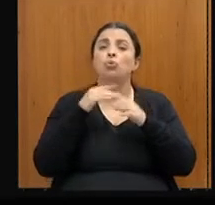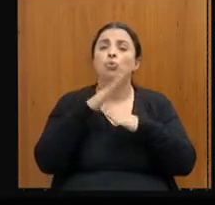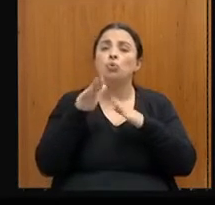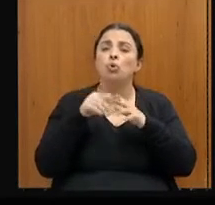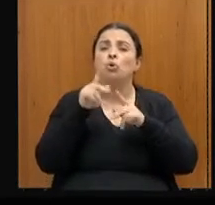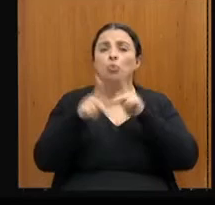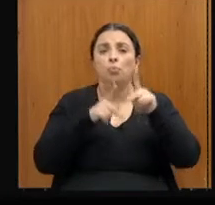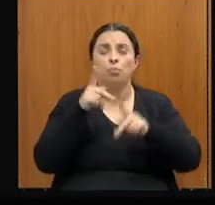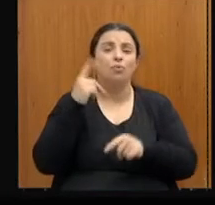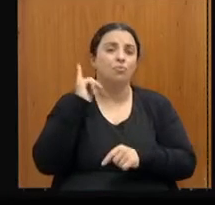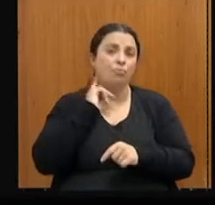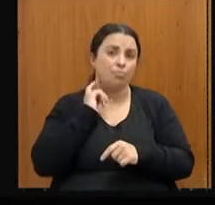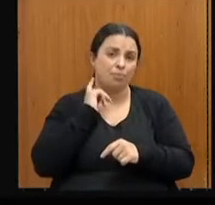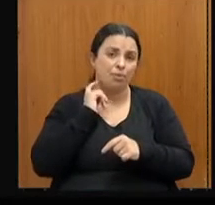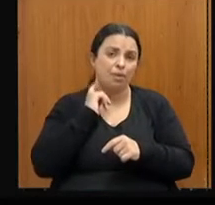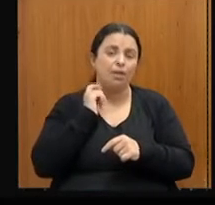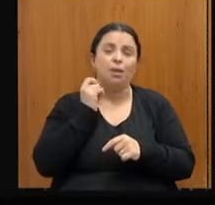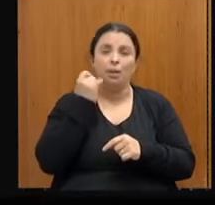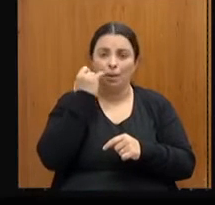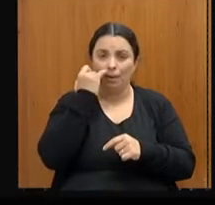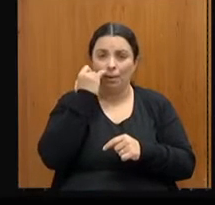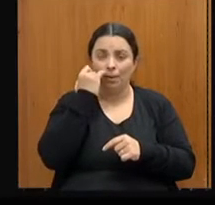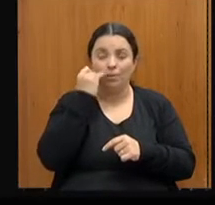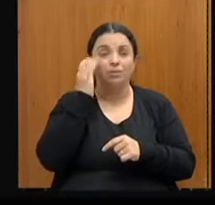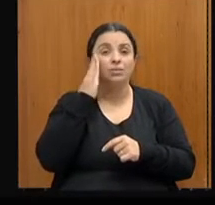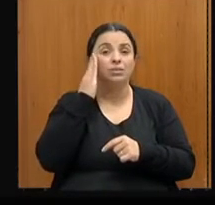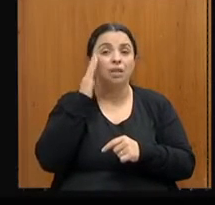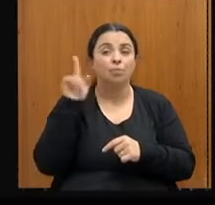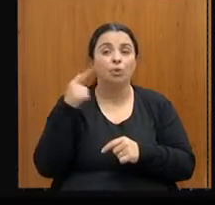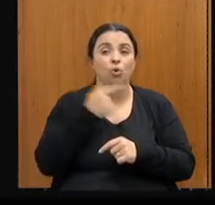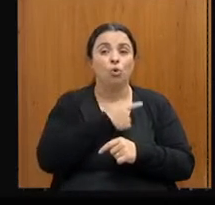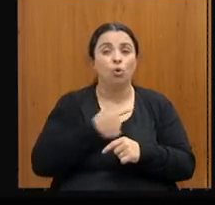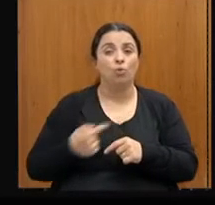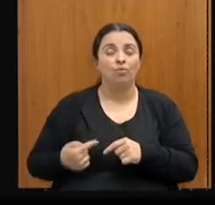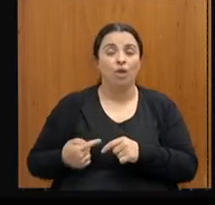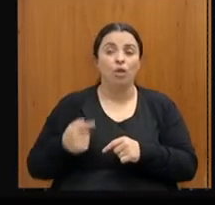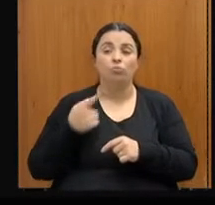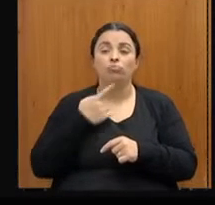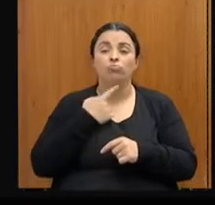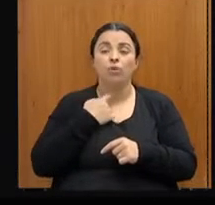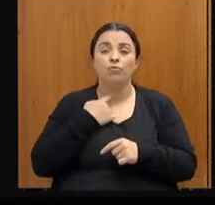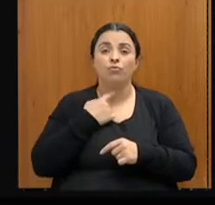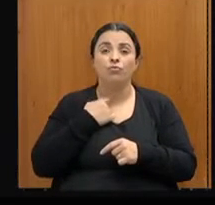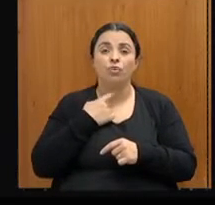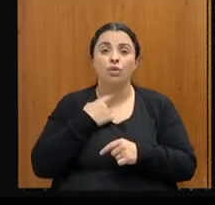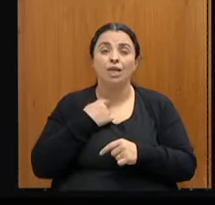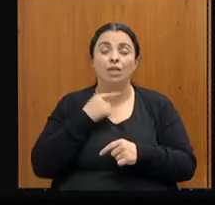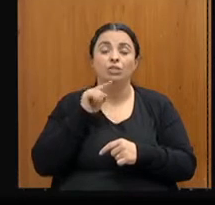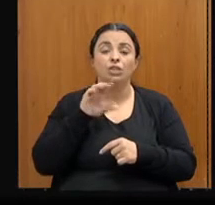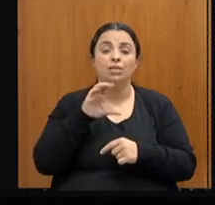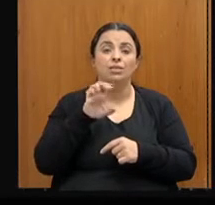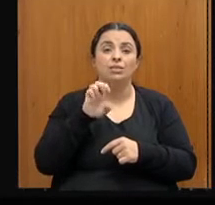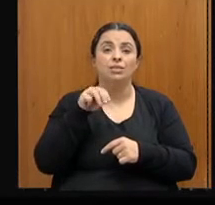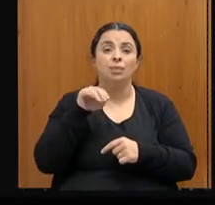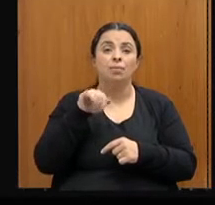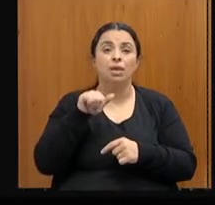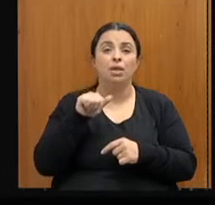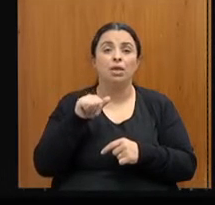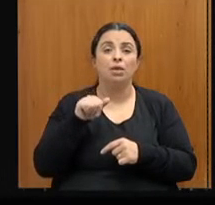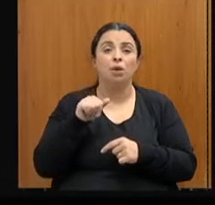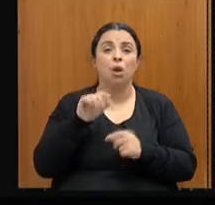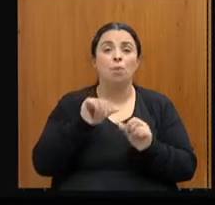de Minas Gerais da pretensão do governador em privatizar essa porcaria dá certo